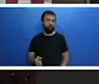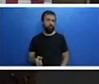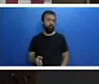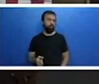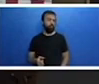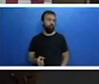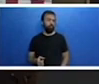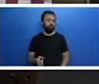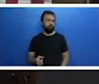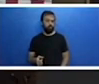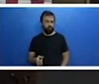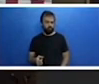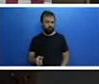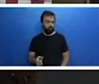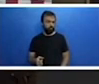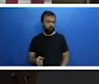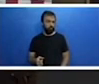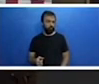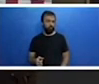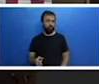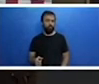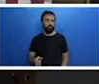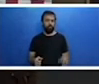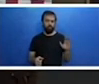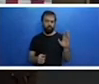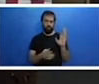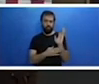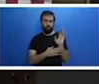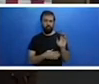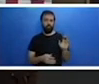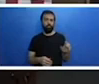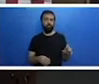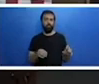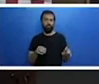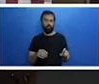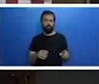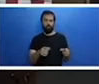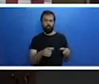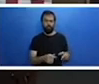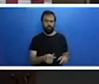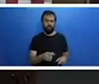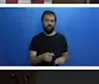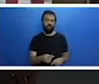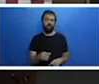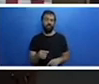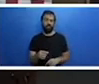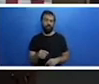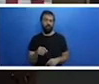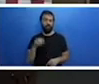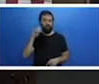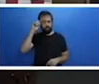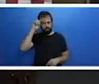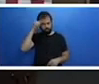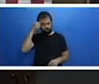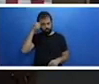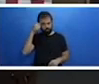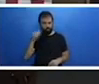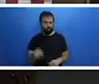você não esquecer, então lembra assim, braço esquerdo, casa escura. E assim você monta as peças.